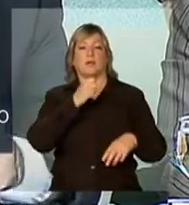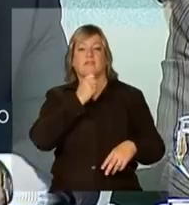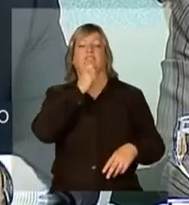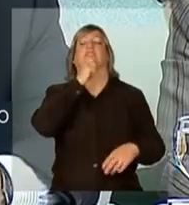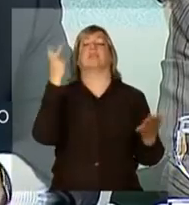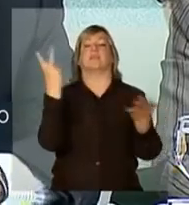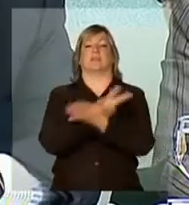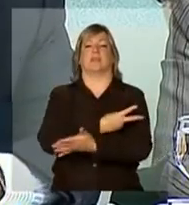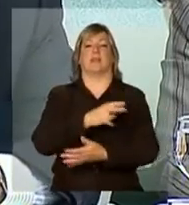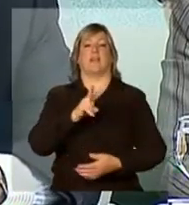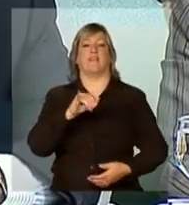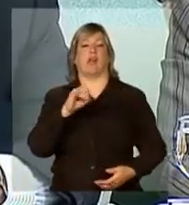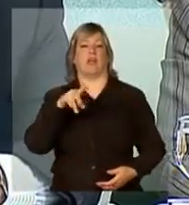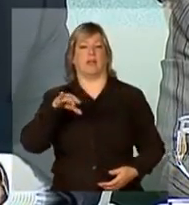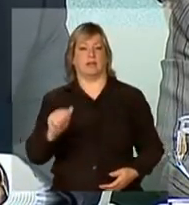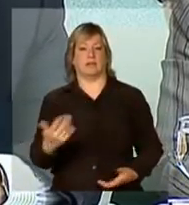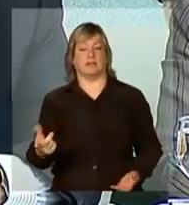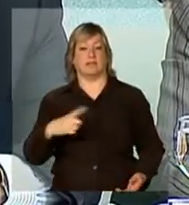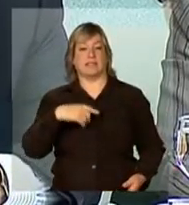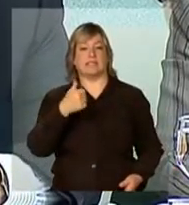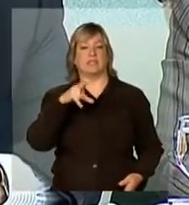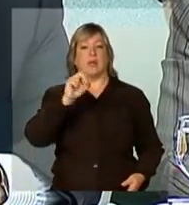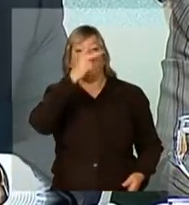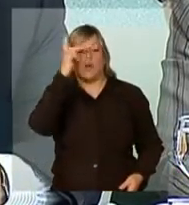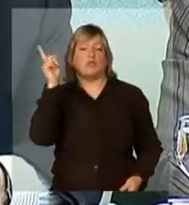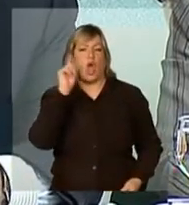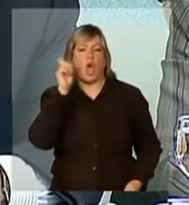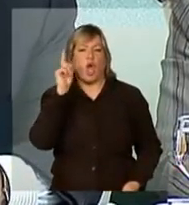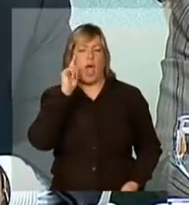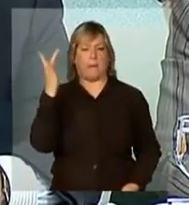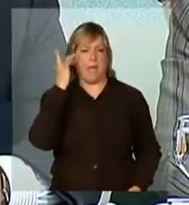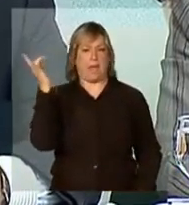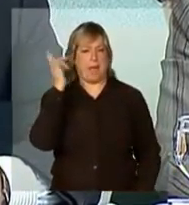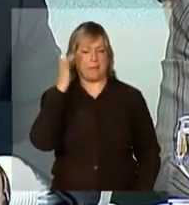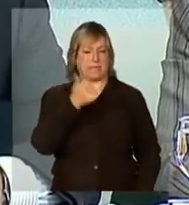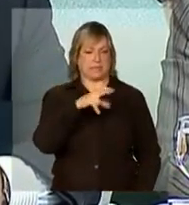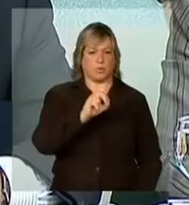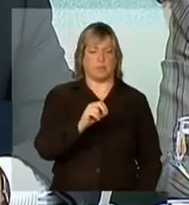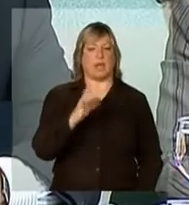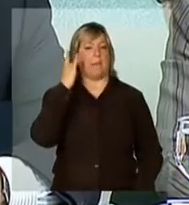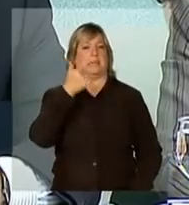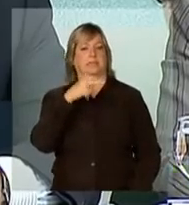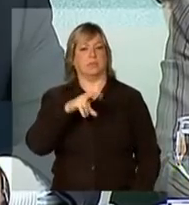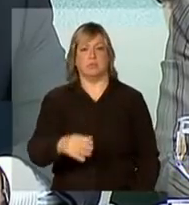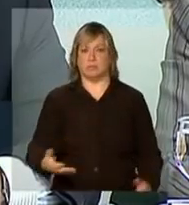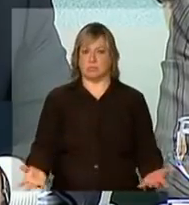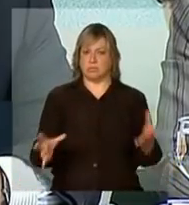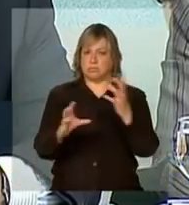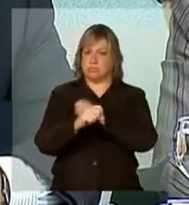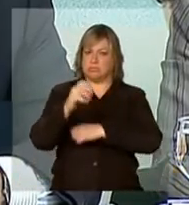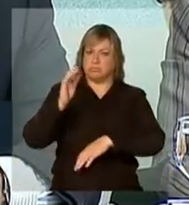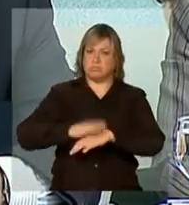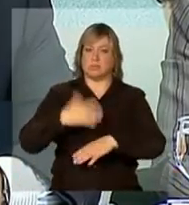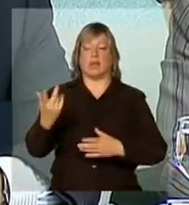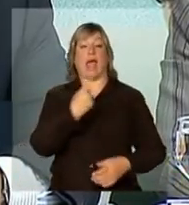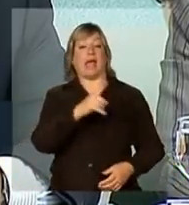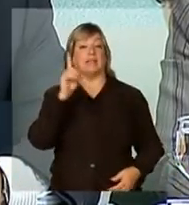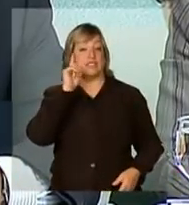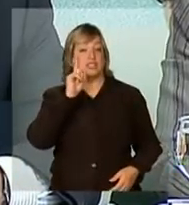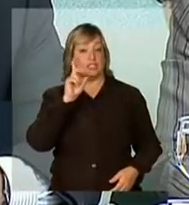é ao redor de 150 pessoas por dia. Isso é nós. Ou seja, cada dia no